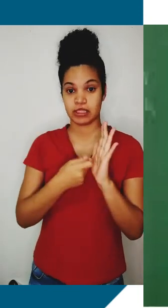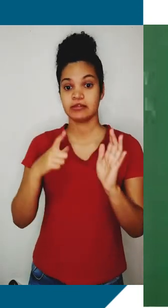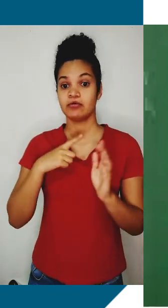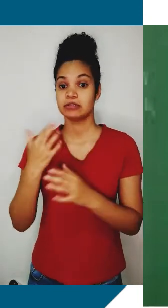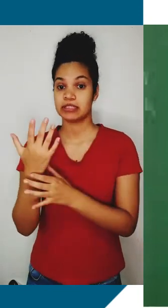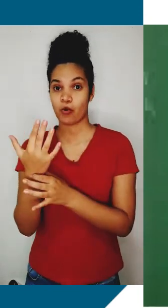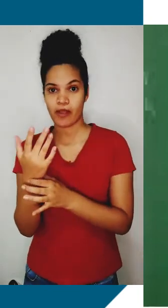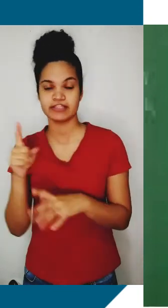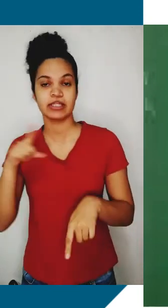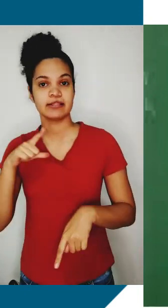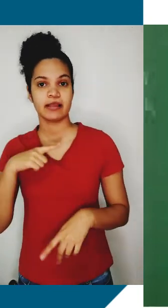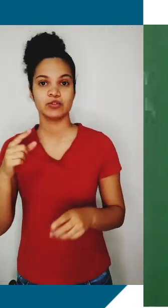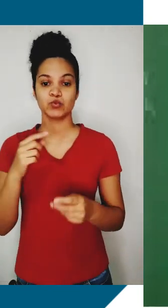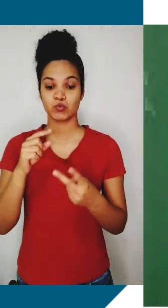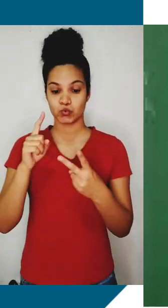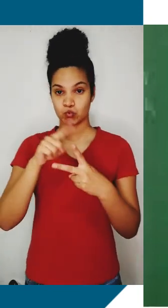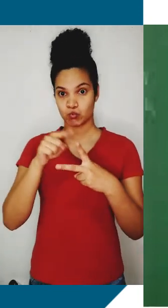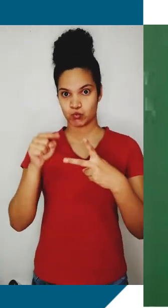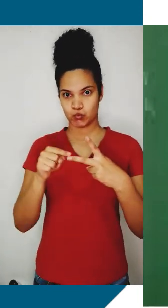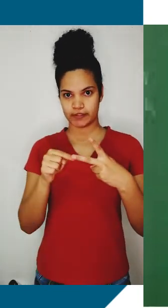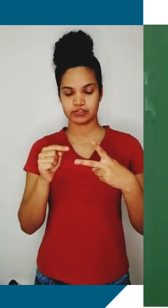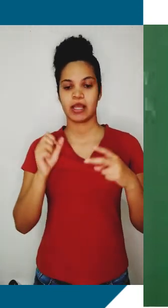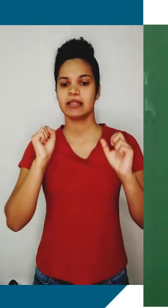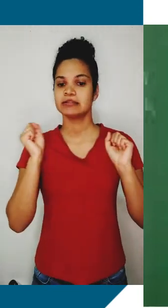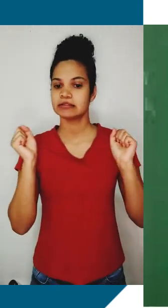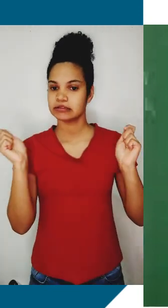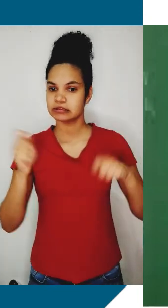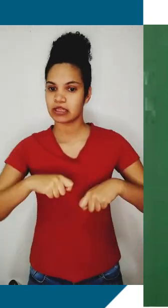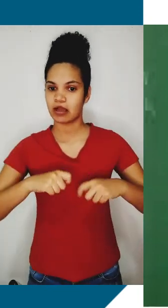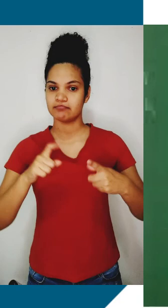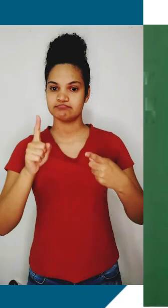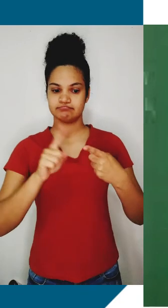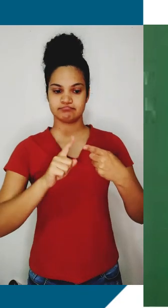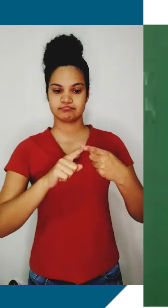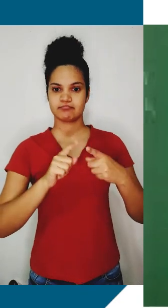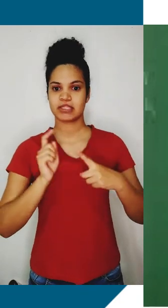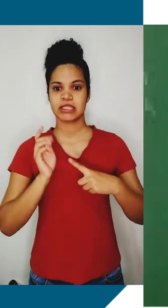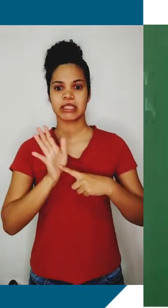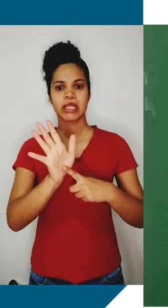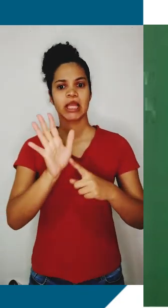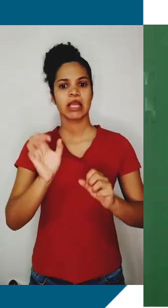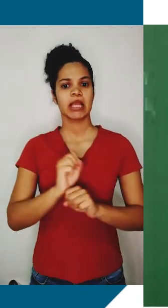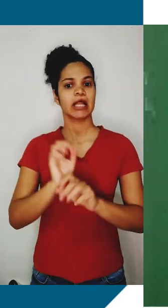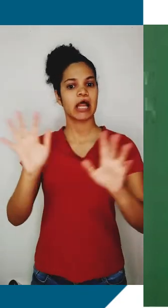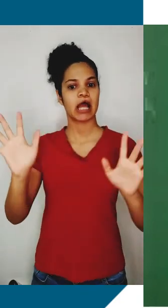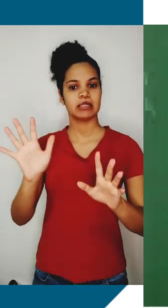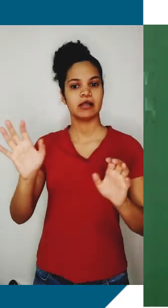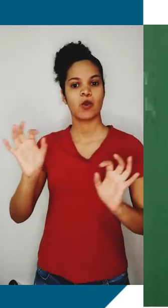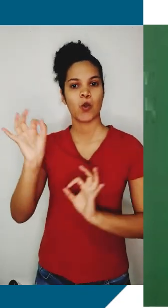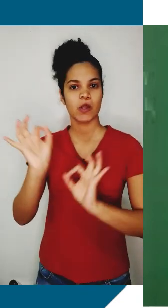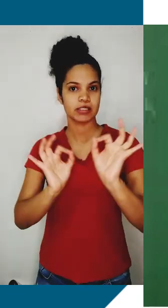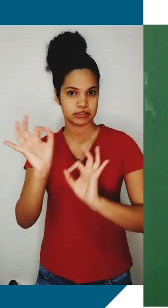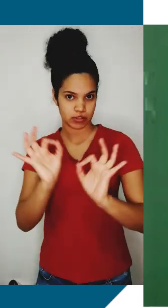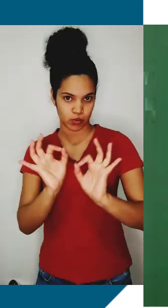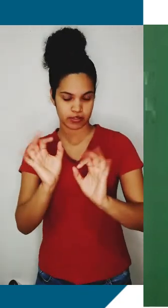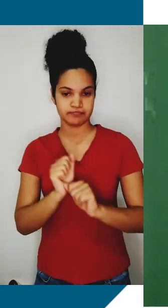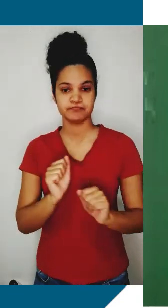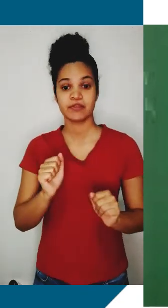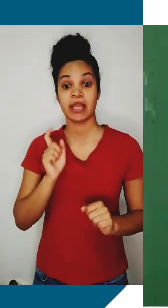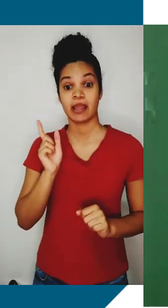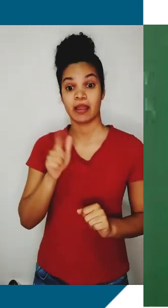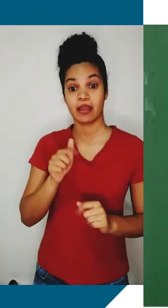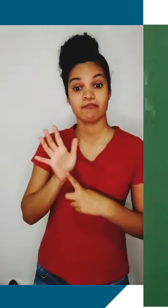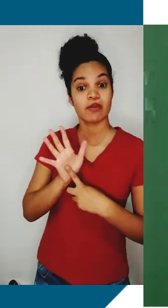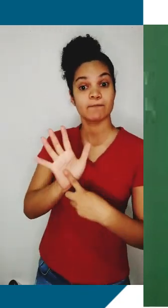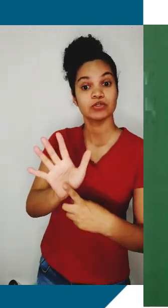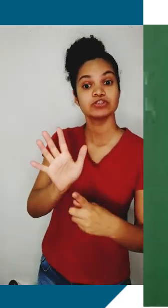2 possibilidades de tese. Você pode fazer a sua tese de forma explícita, organizadora, é aquela em que você vai